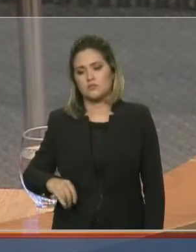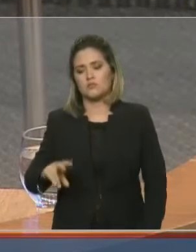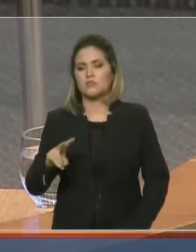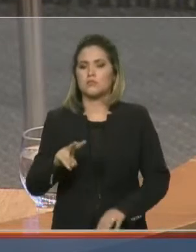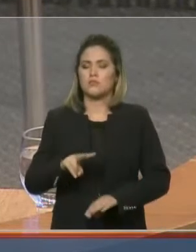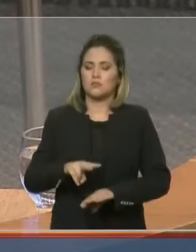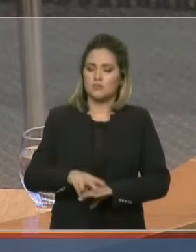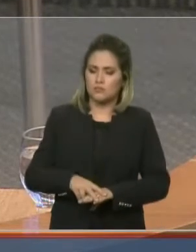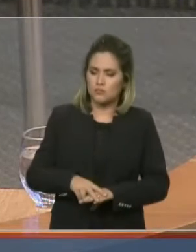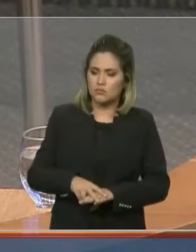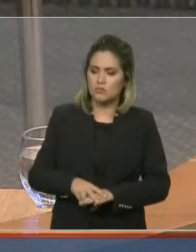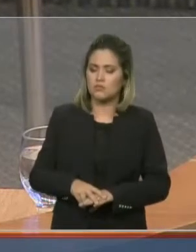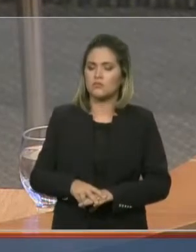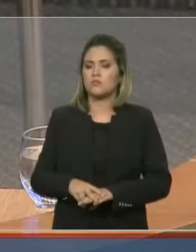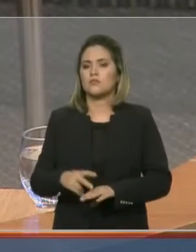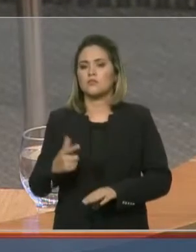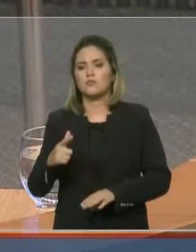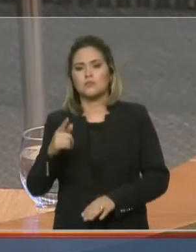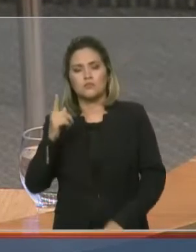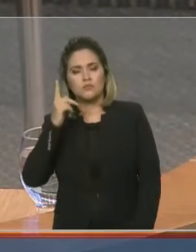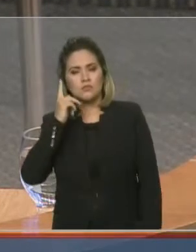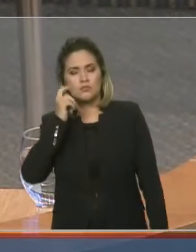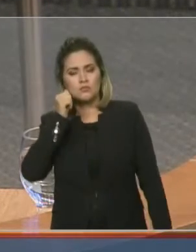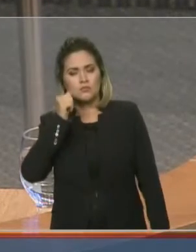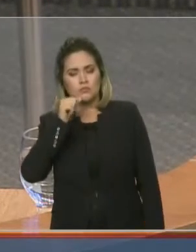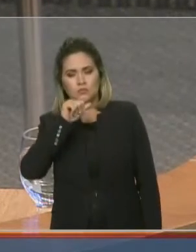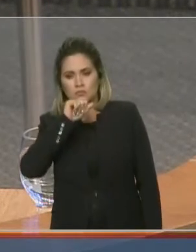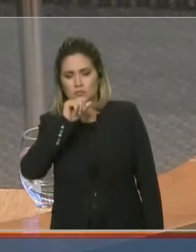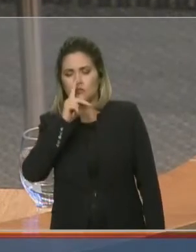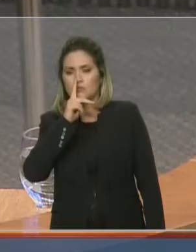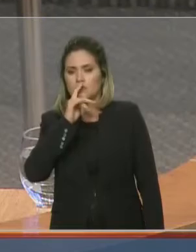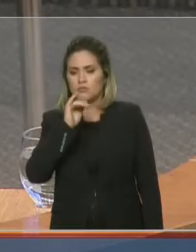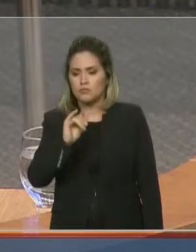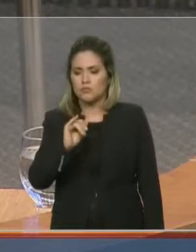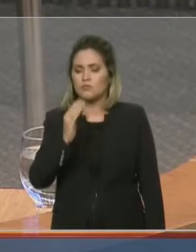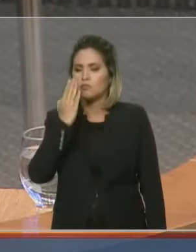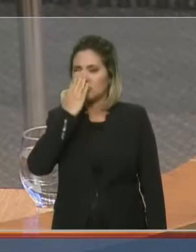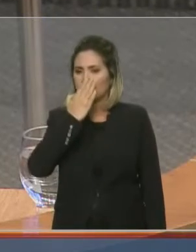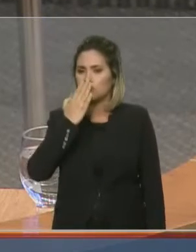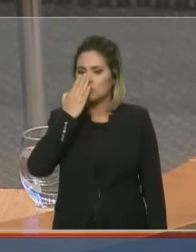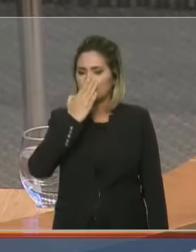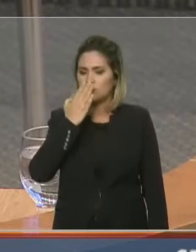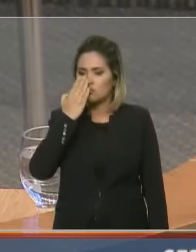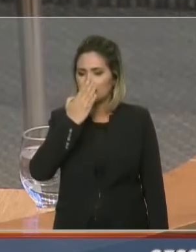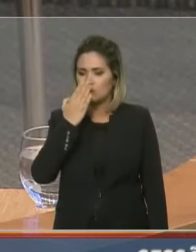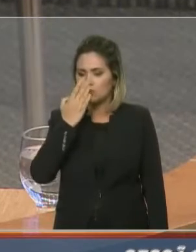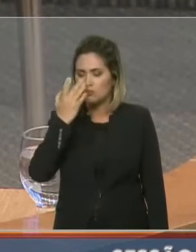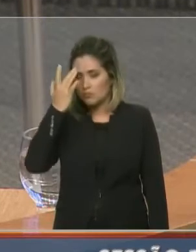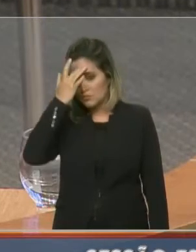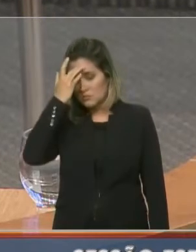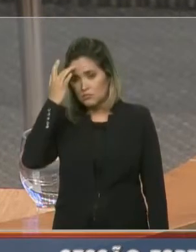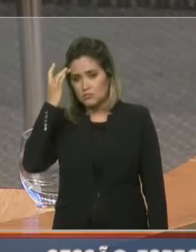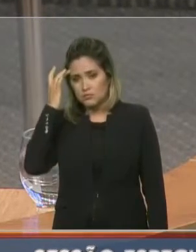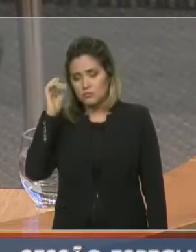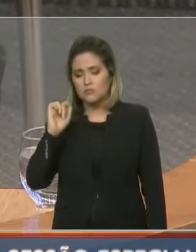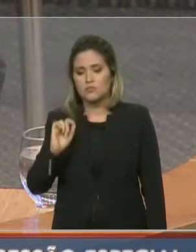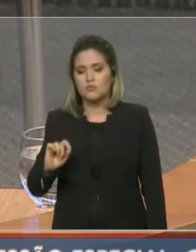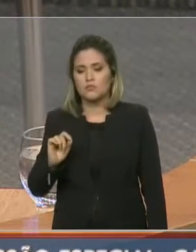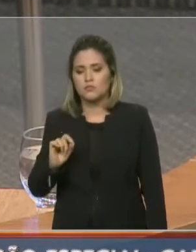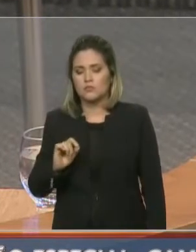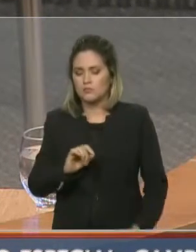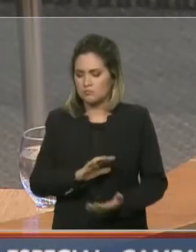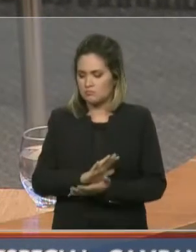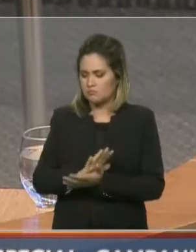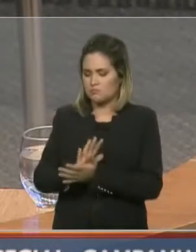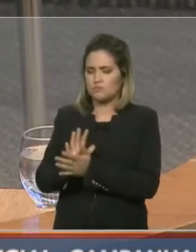viúvas, os órfãos, as prostitutas, ou seja, pessoas que eram